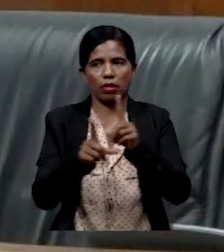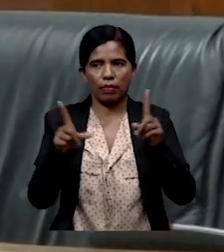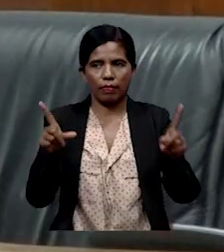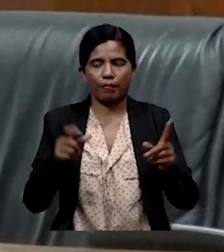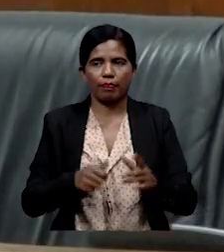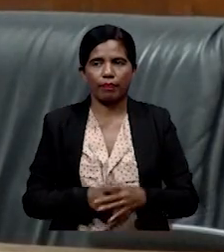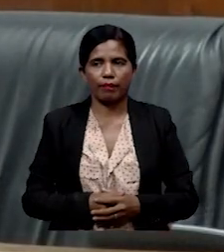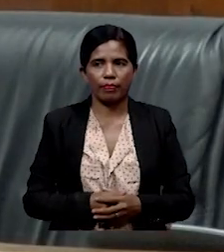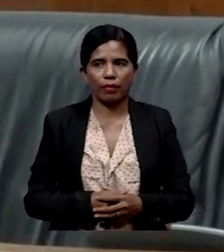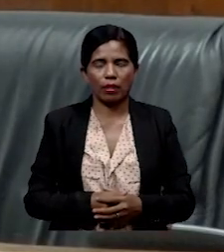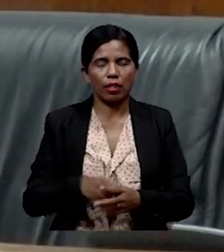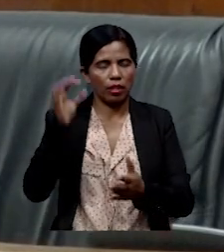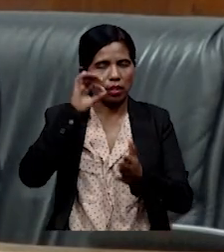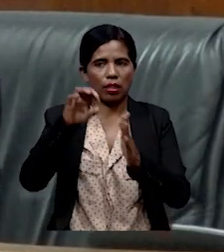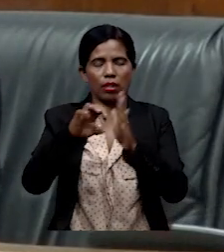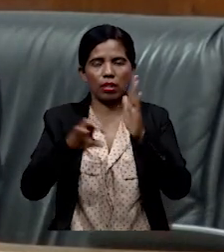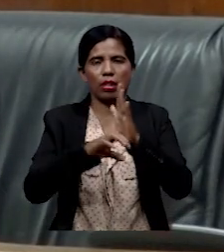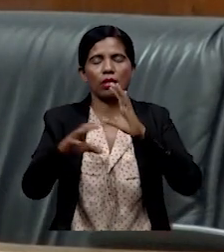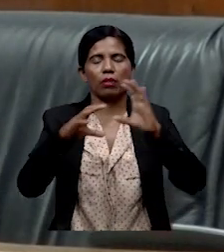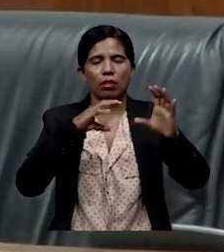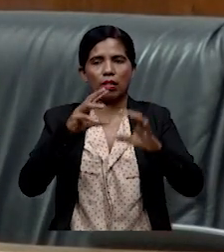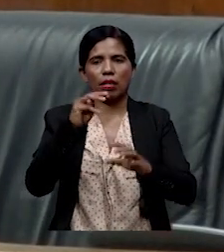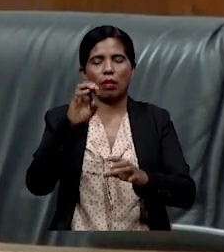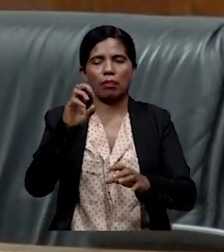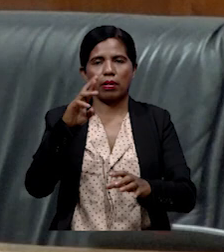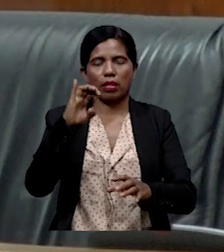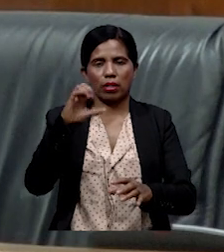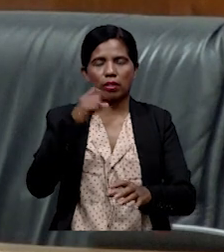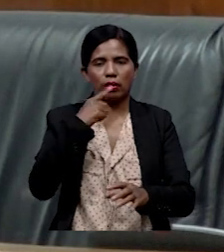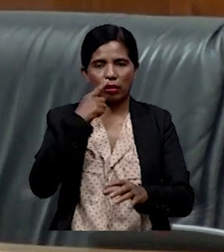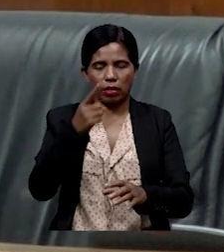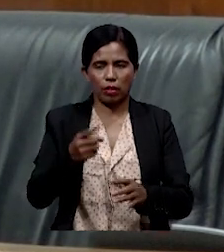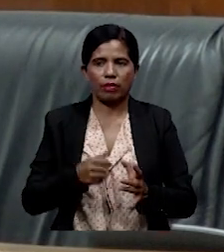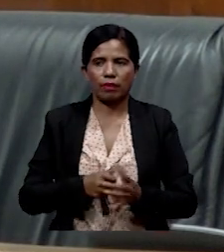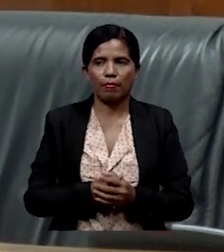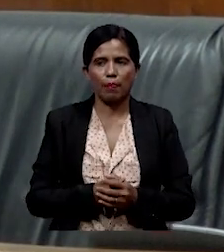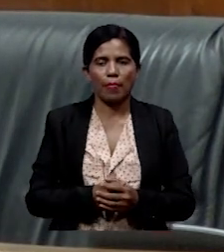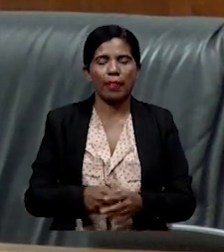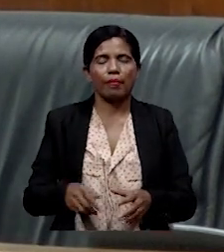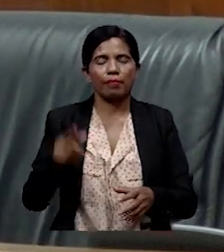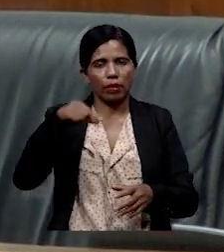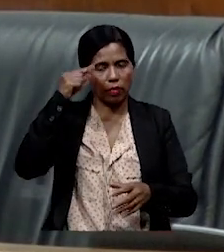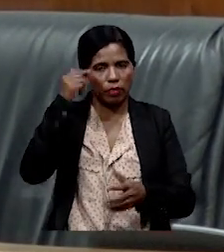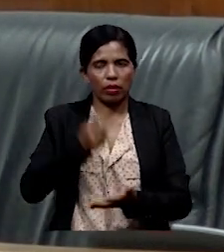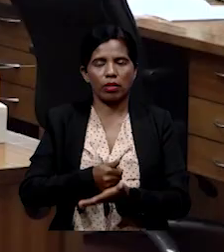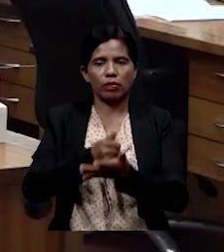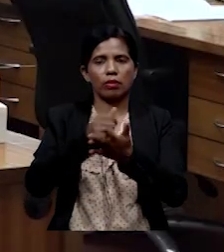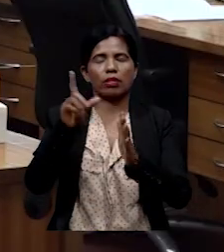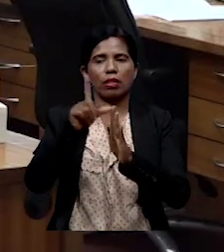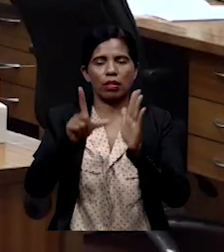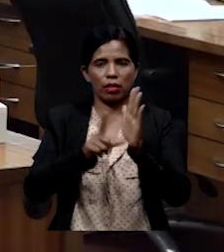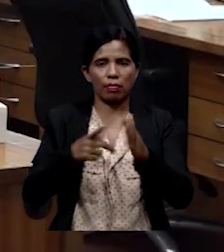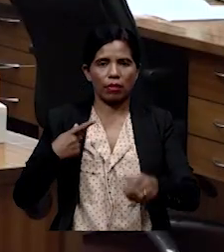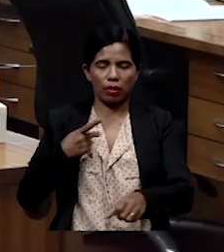imprensa. Secretário de Estado de Comunicação Social Maurício Zuvinal dos Três Acara afirma parte do governo apoia a resolução neve